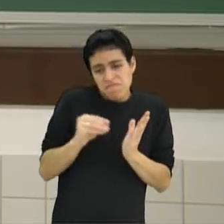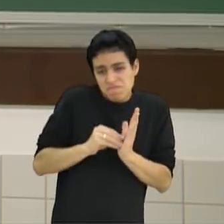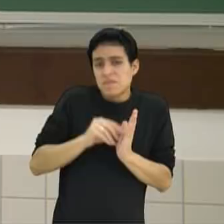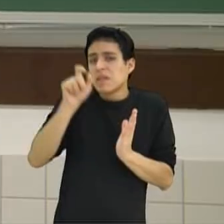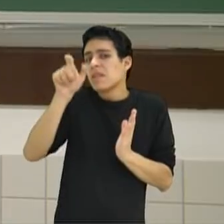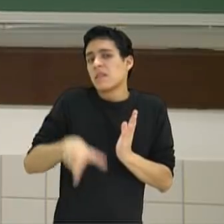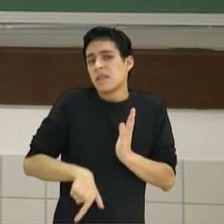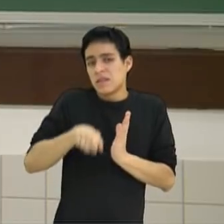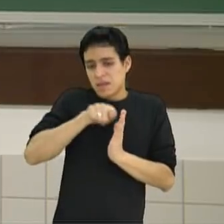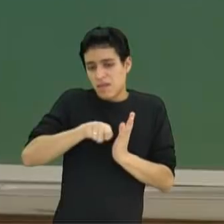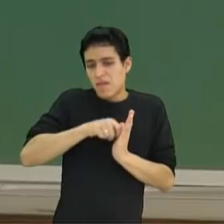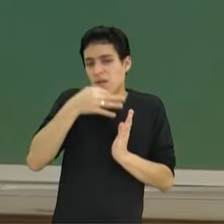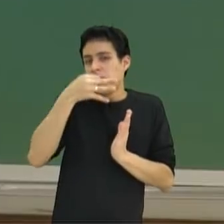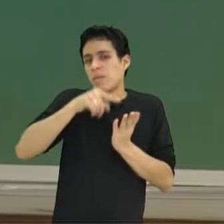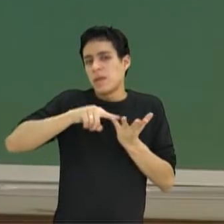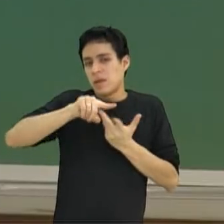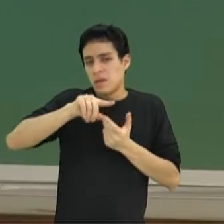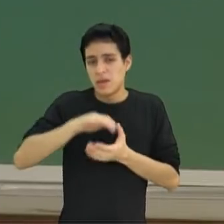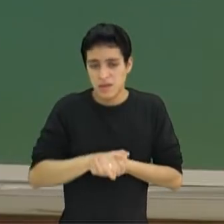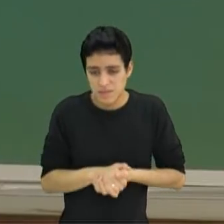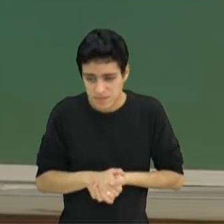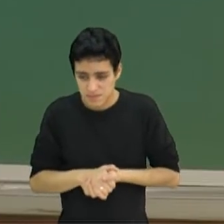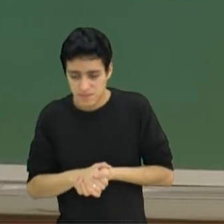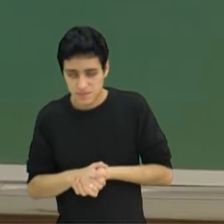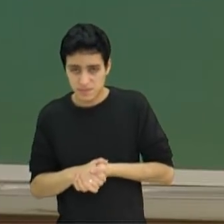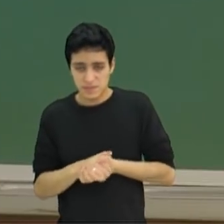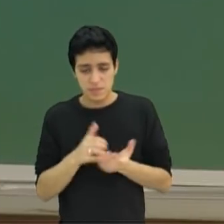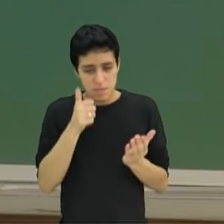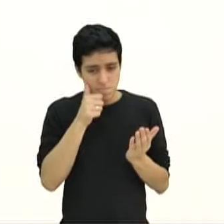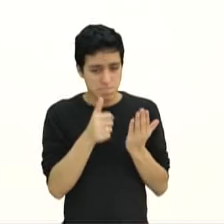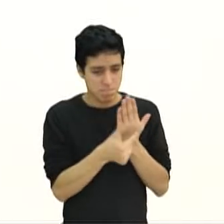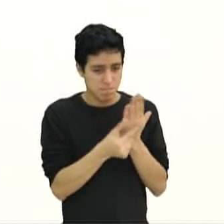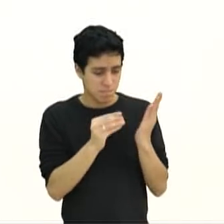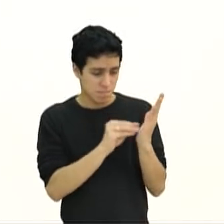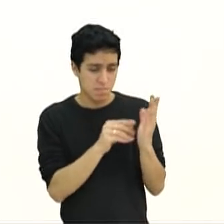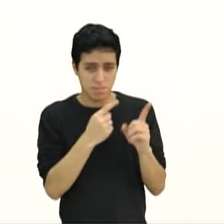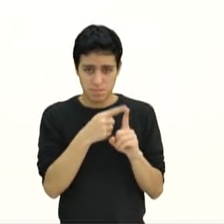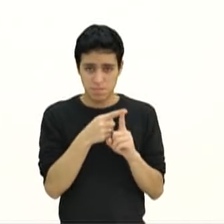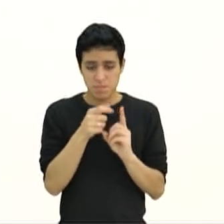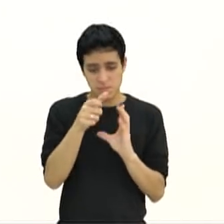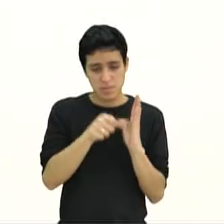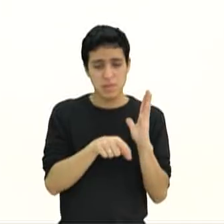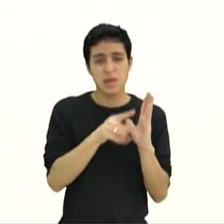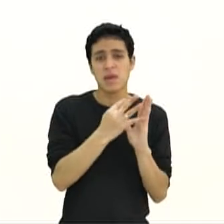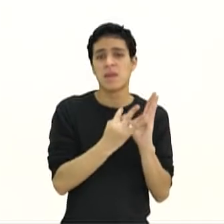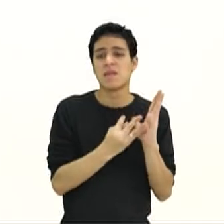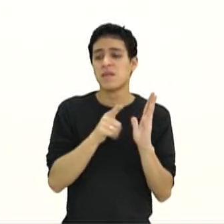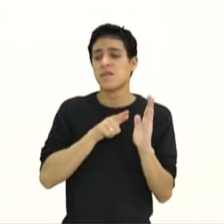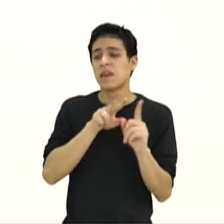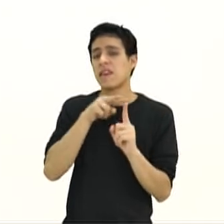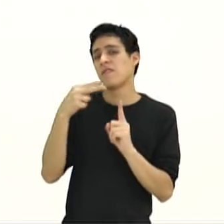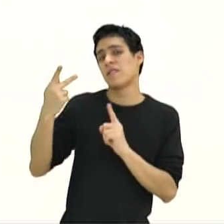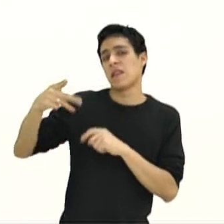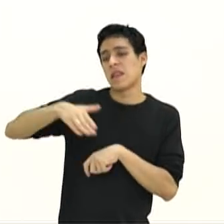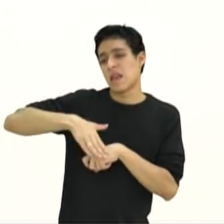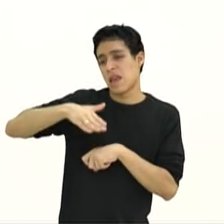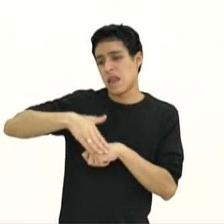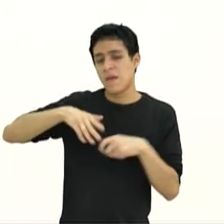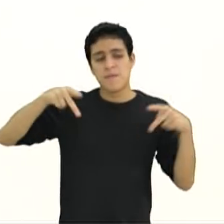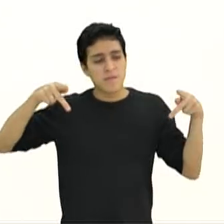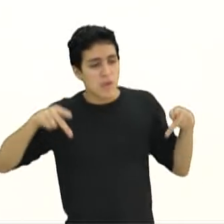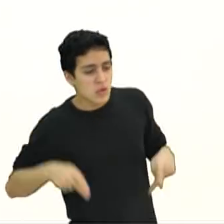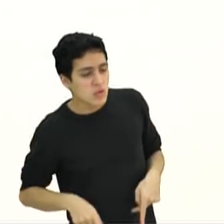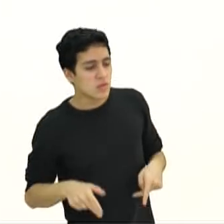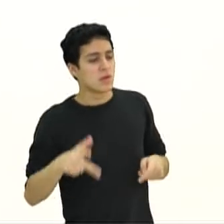Confira. A identificação da autora é importante, pois o ensaio é um texto que expõe um posicionamento sobre